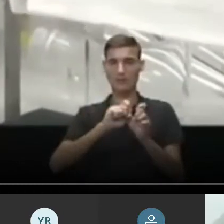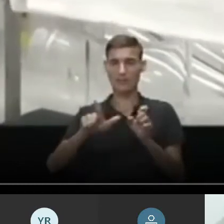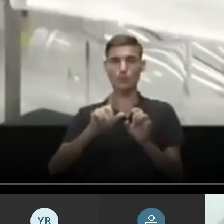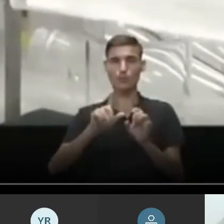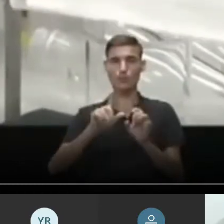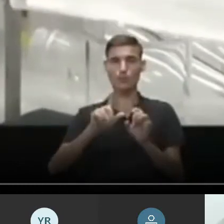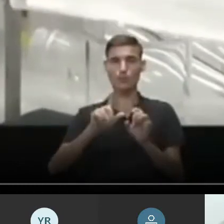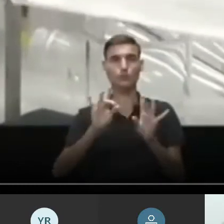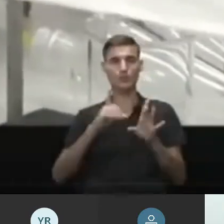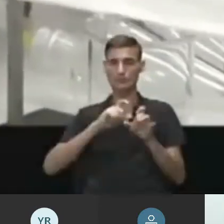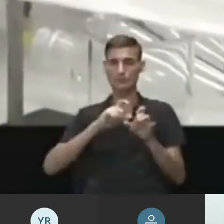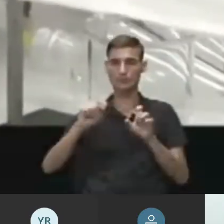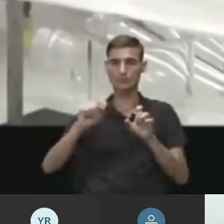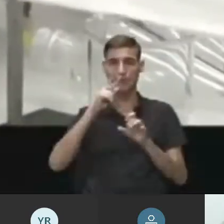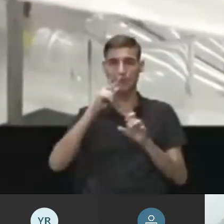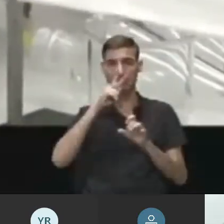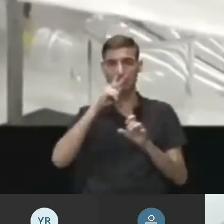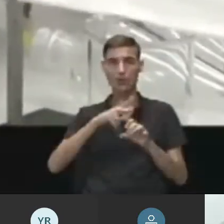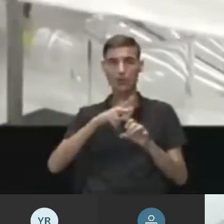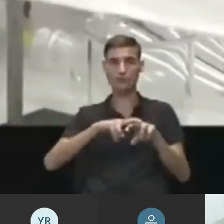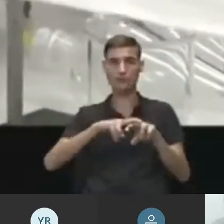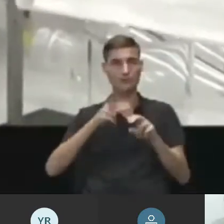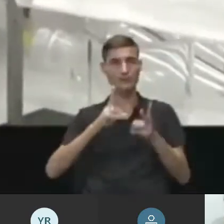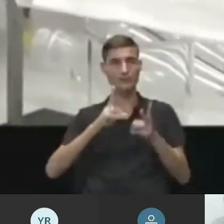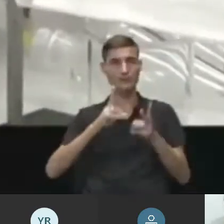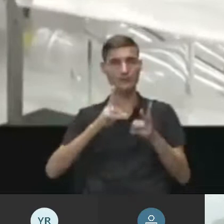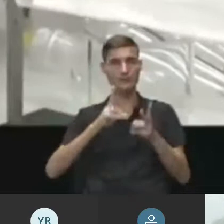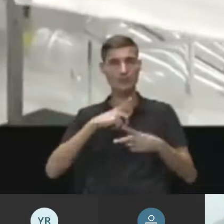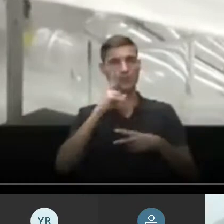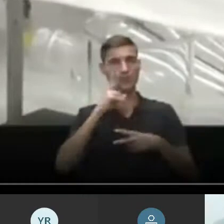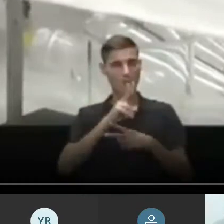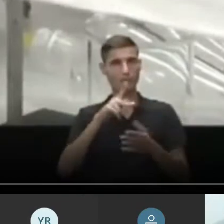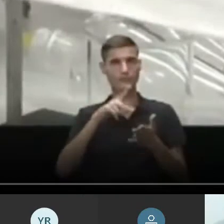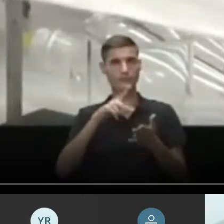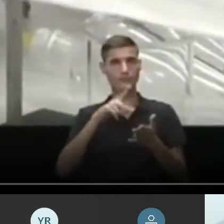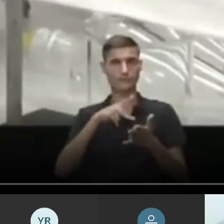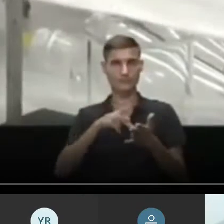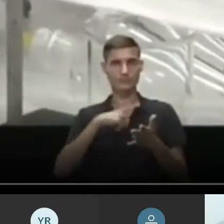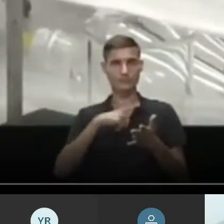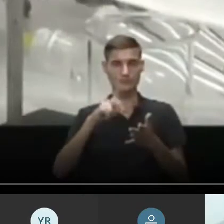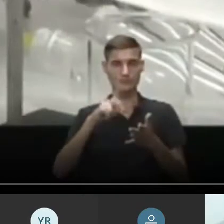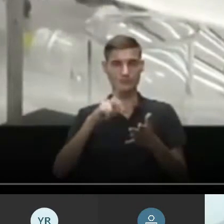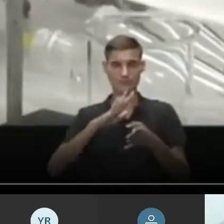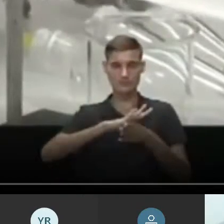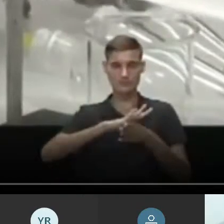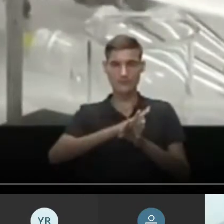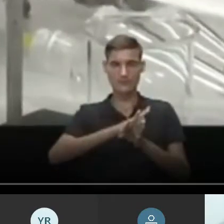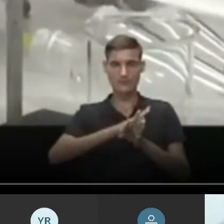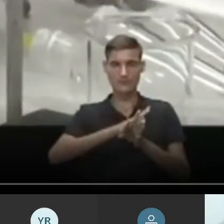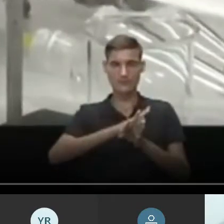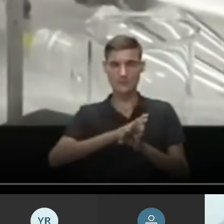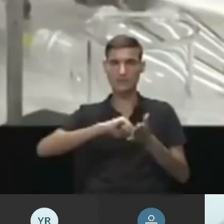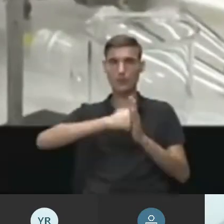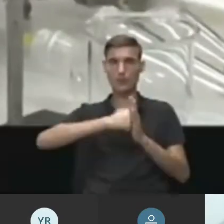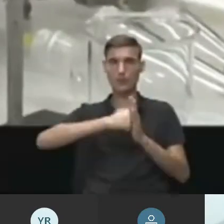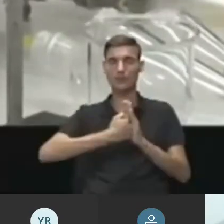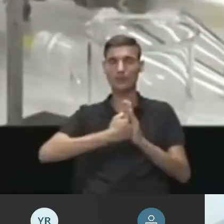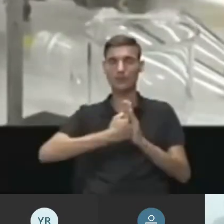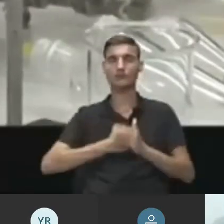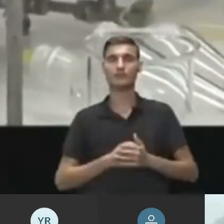pode agitar de forma mais leve, certo? E a partir daí para solubilizar a substância que está aí dentro.